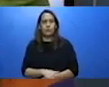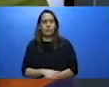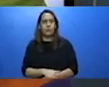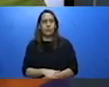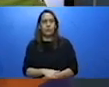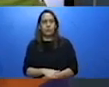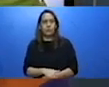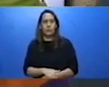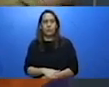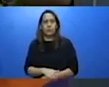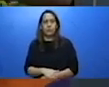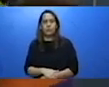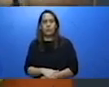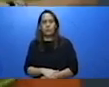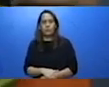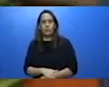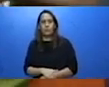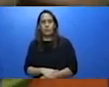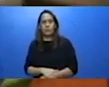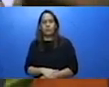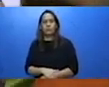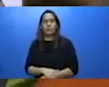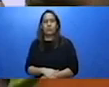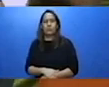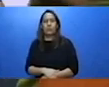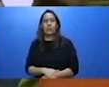quê? Inteiro. Então, vamos escrever isso?